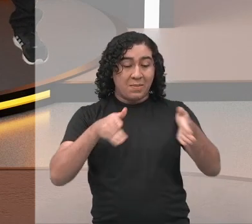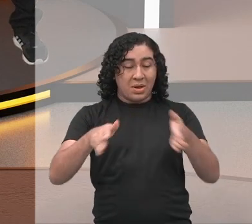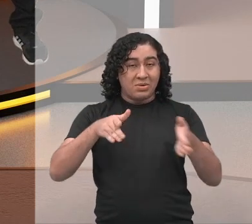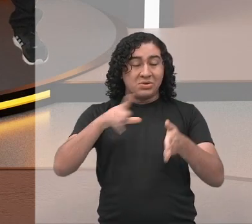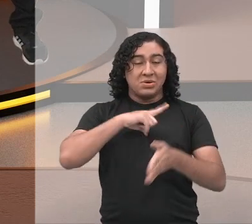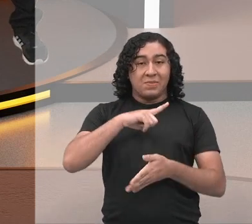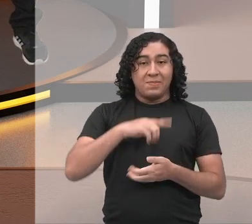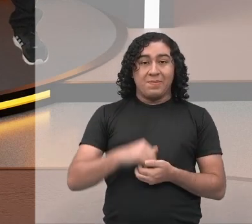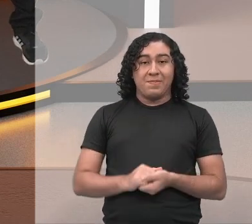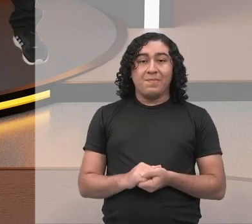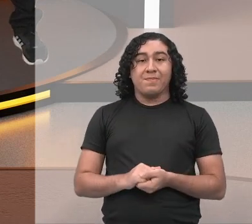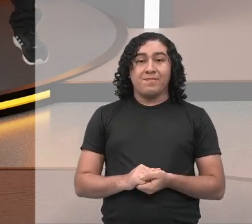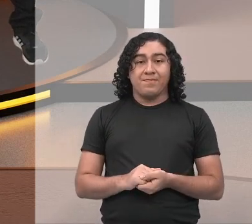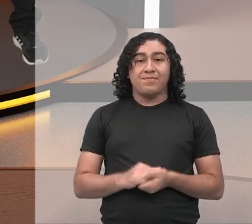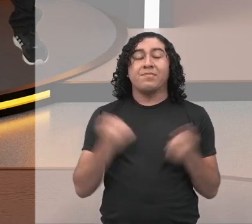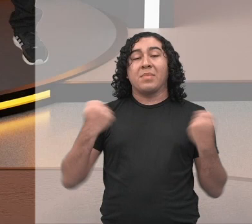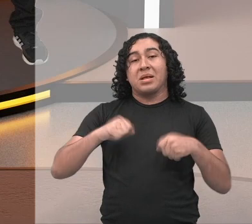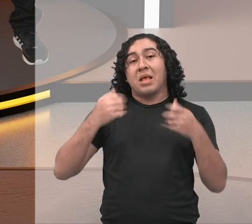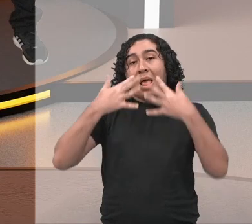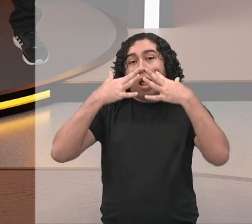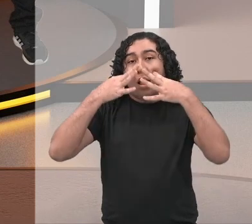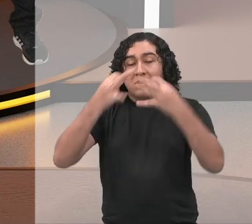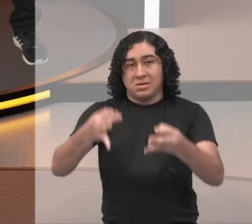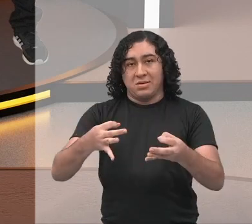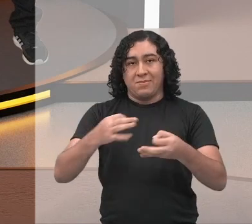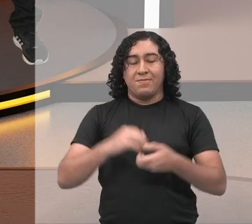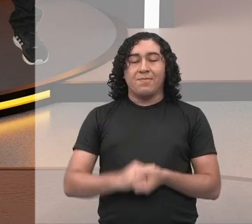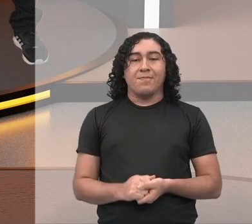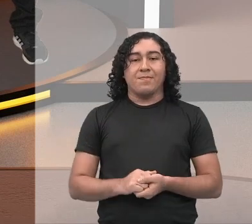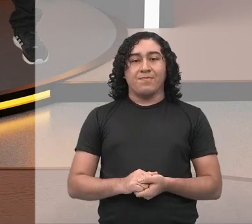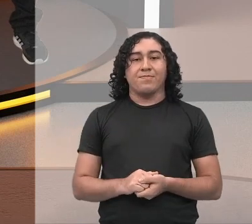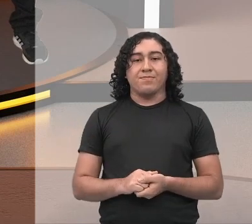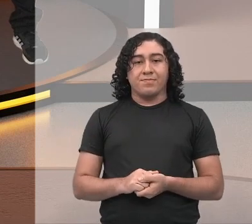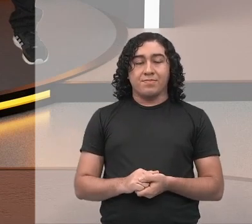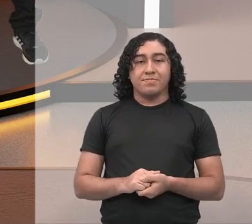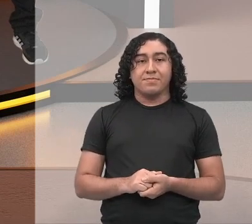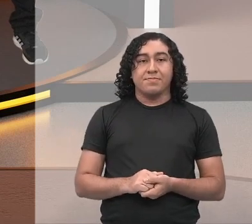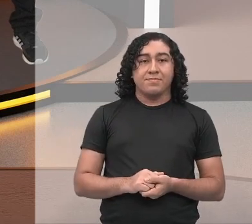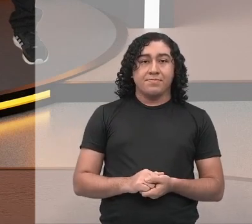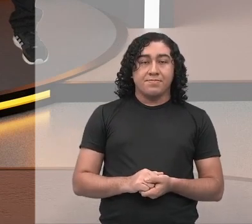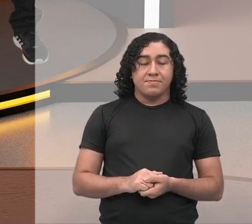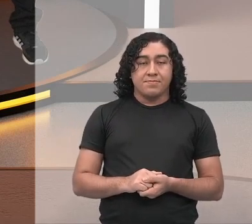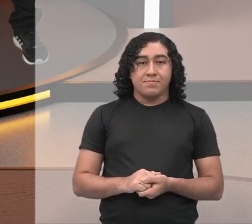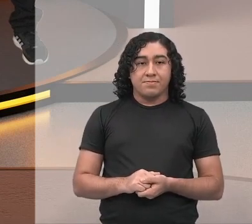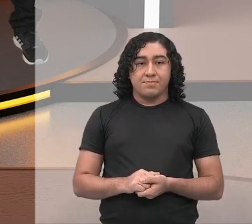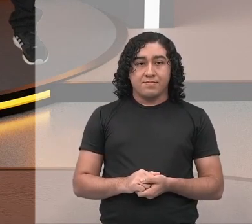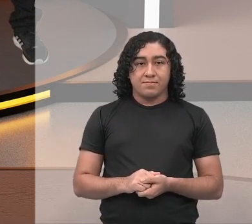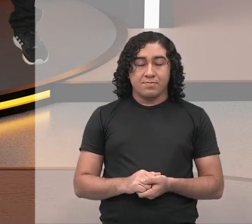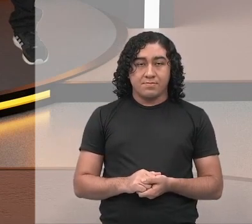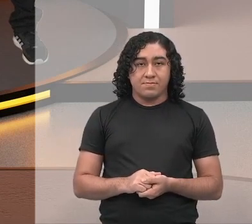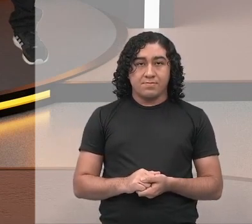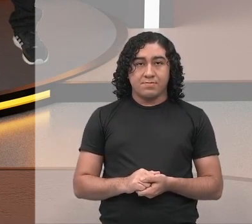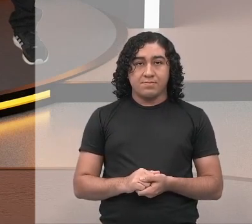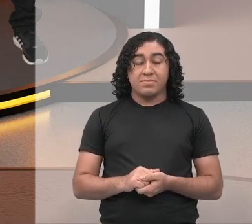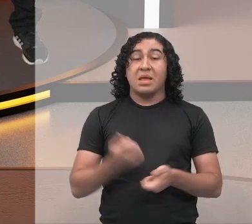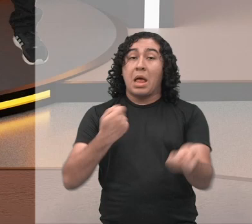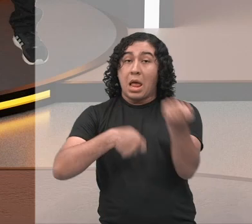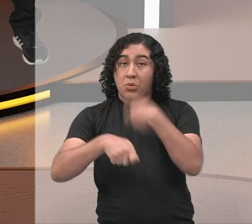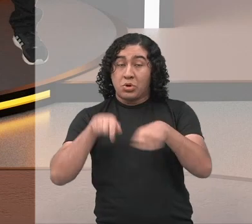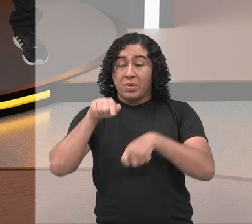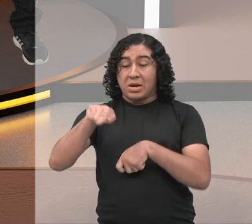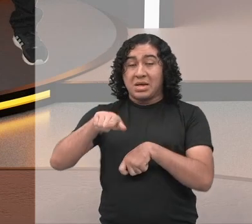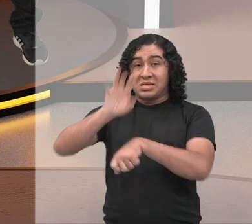momento. Gente, a gente tem que prestar atenção que grande parte da economia do Rio Grande do Sul e também daquela